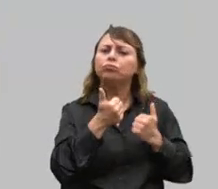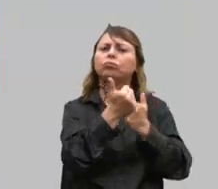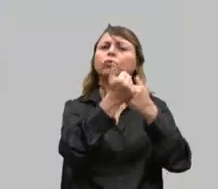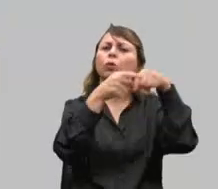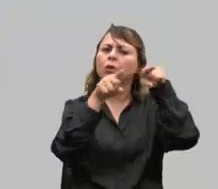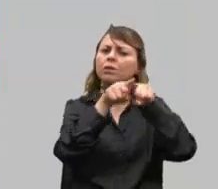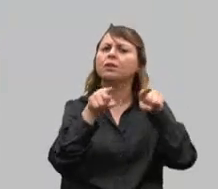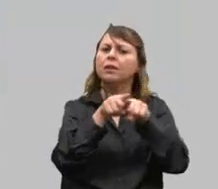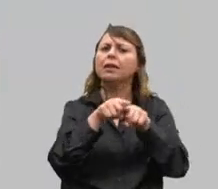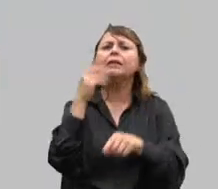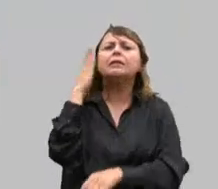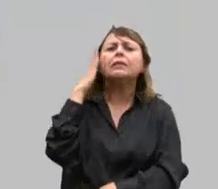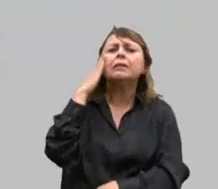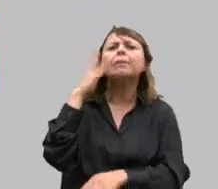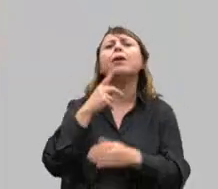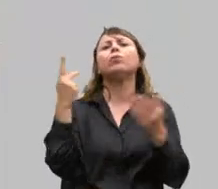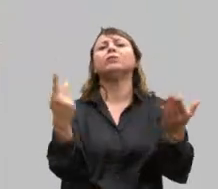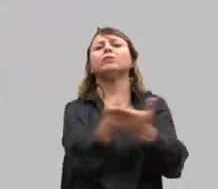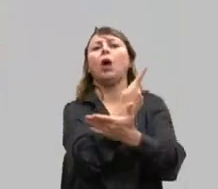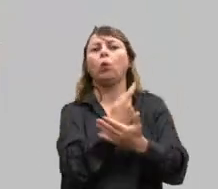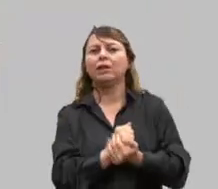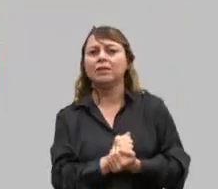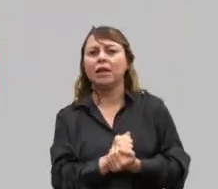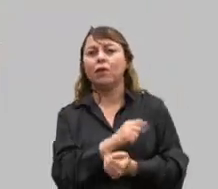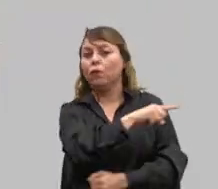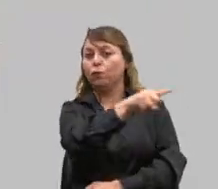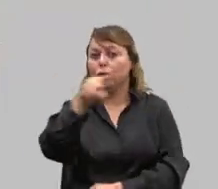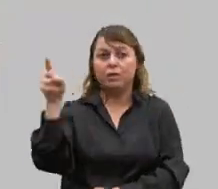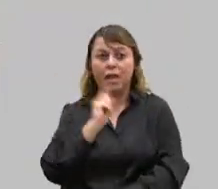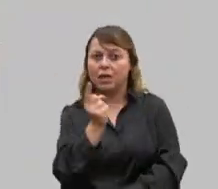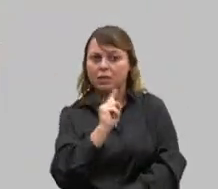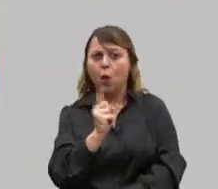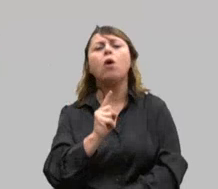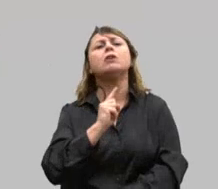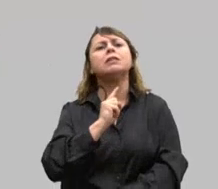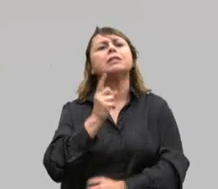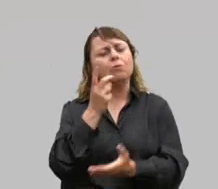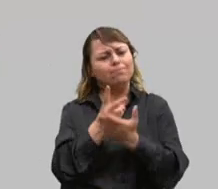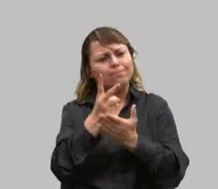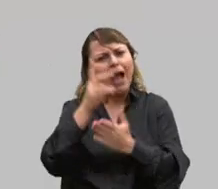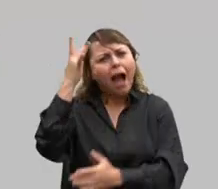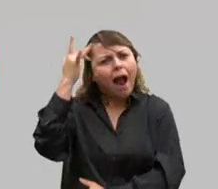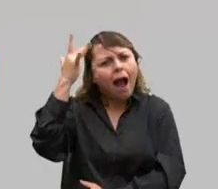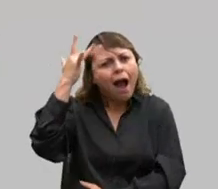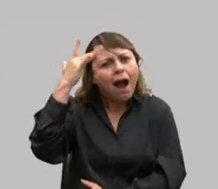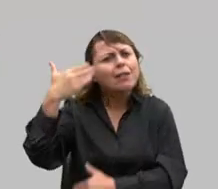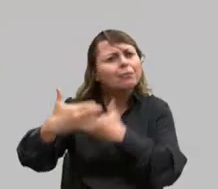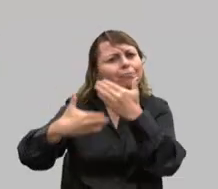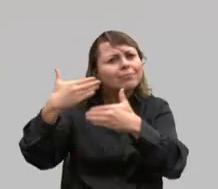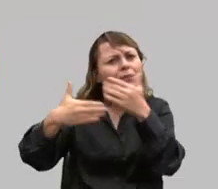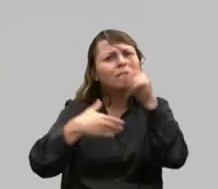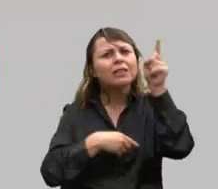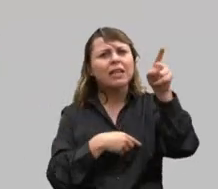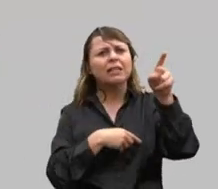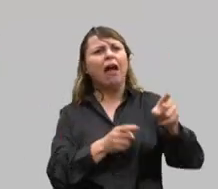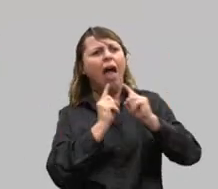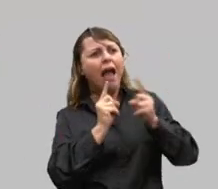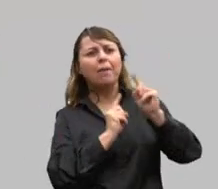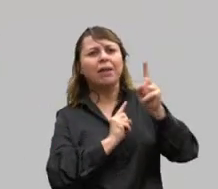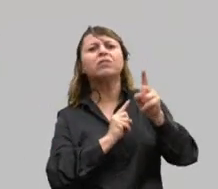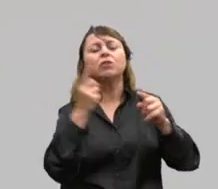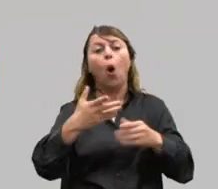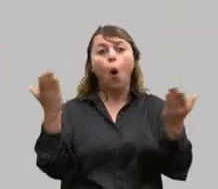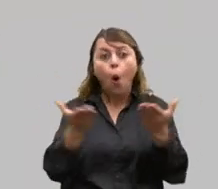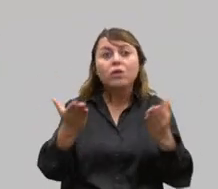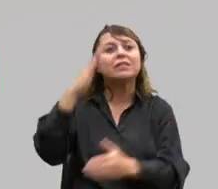mas sem saber o que eles estão falando vocês não vocês estão cada vez mas saindo na hora que vocês criticarem ou elogiar vocês vão estar sabendo